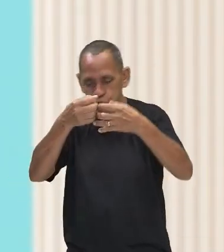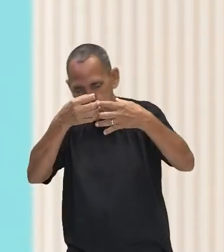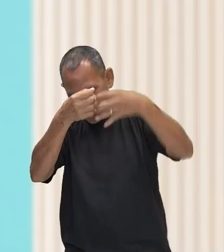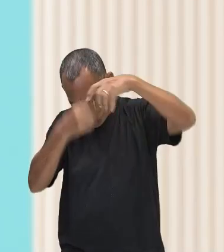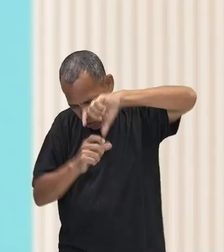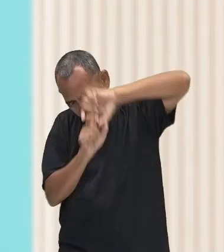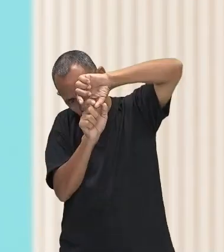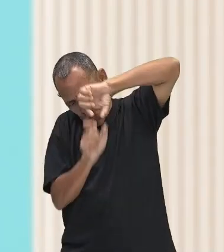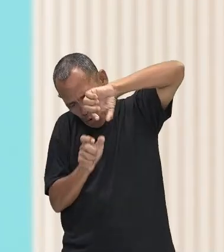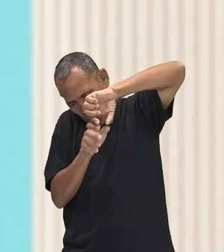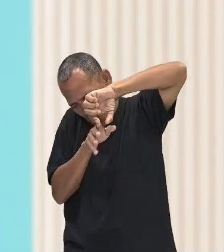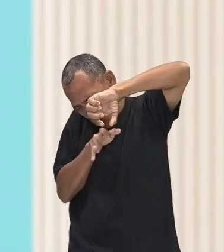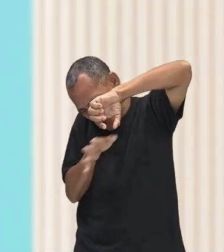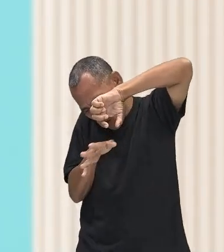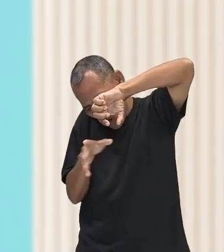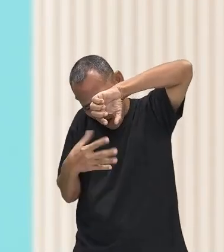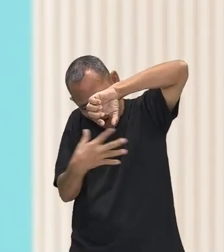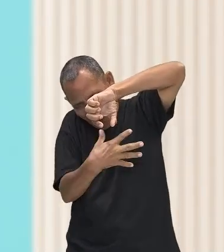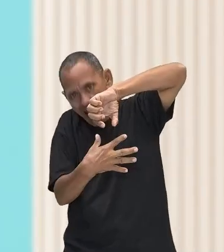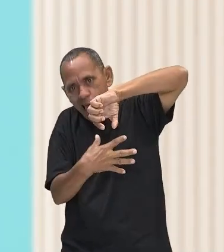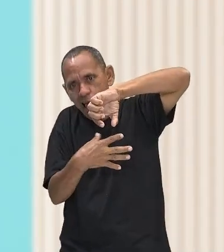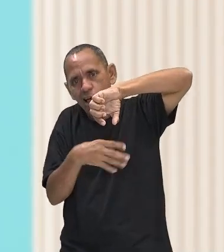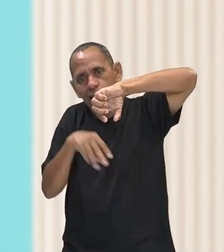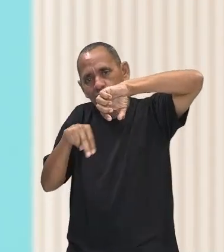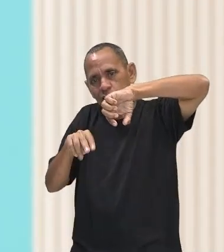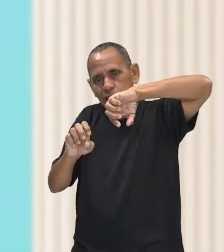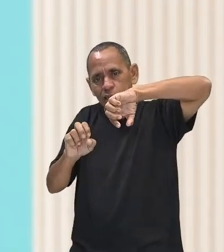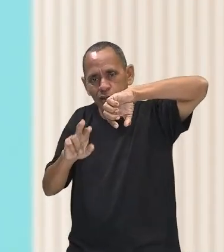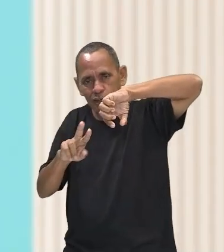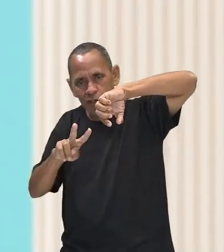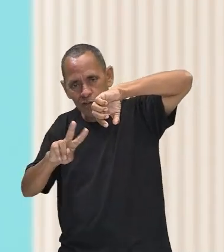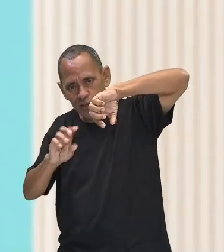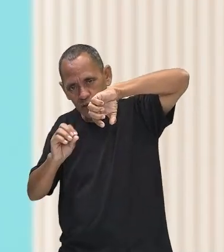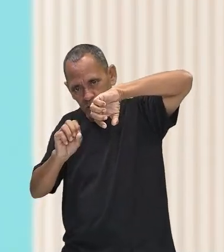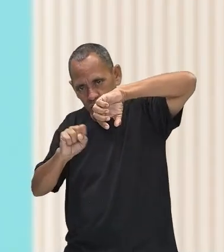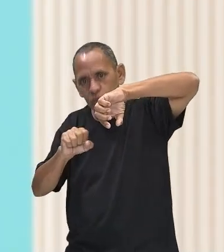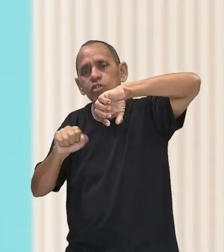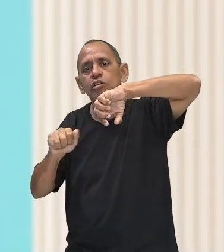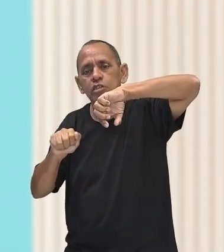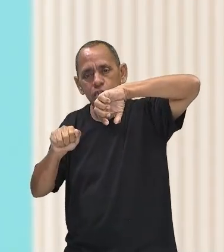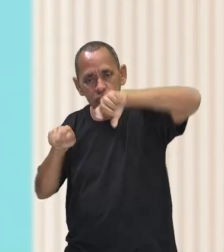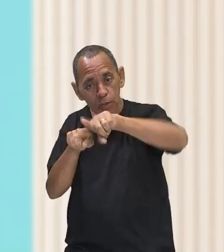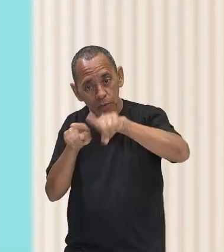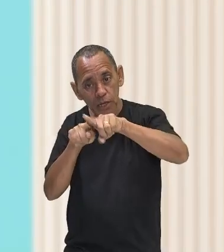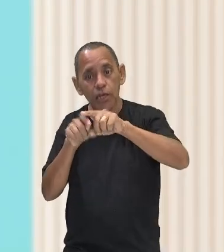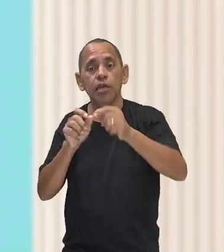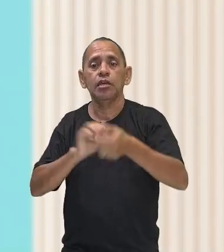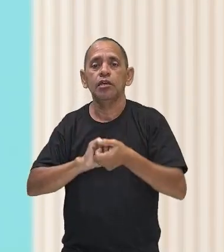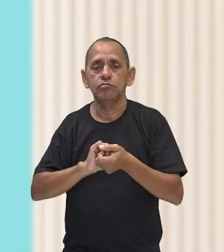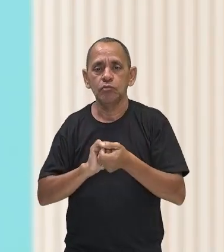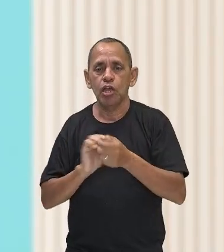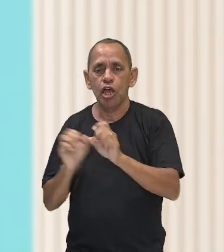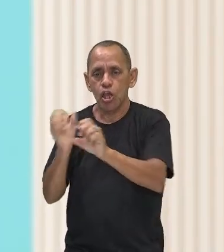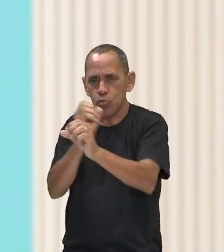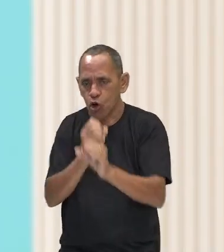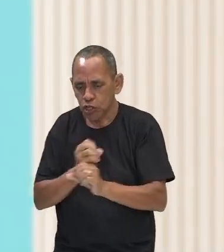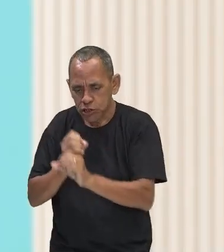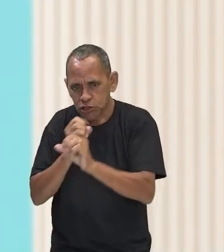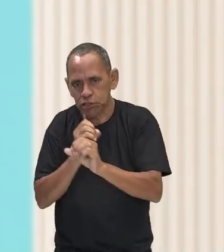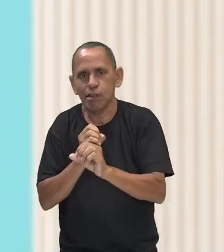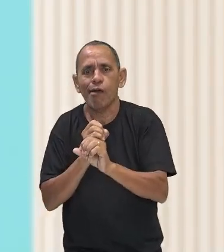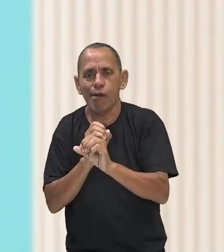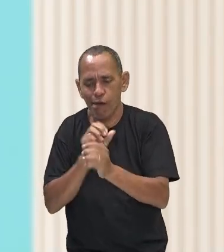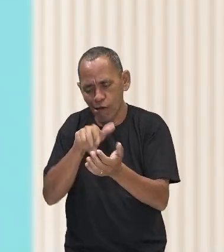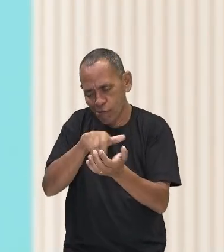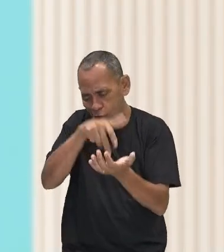sensível e as nádegas protegem ali de impacto se você cai sentado as nádegas amortecem o